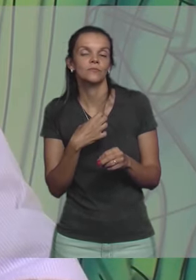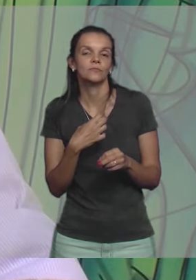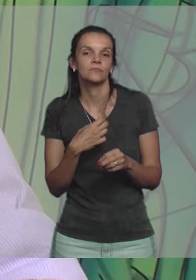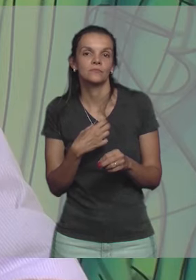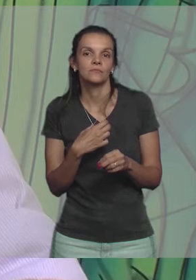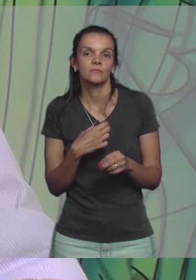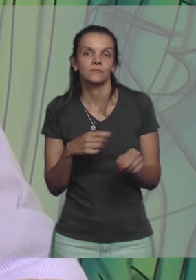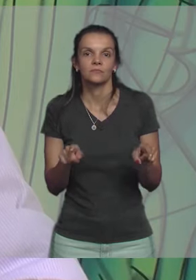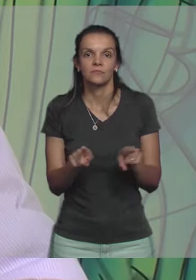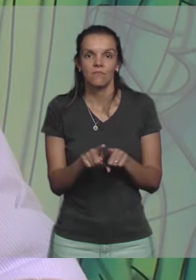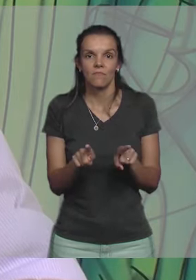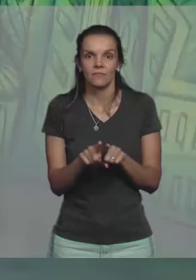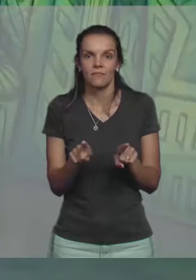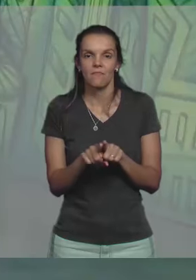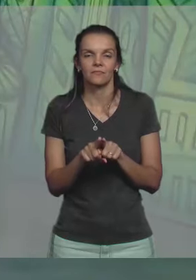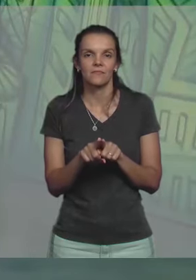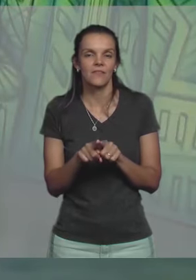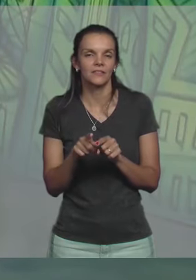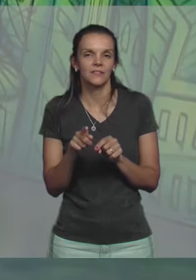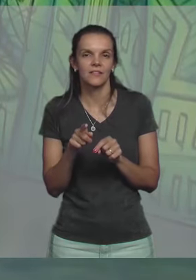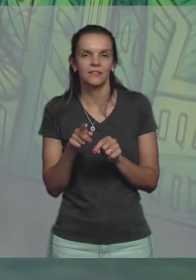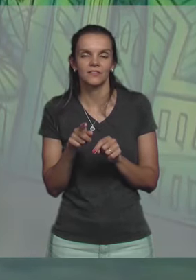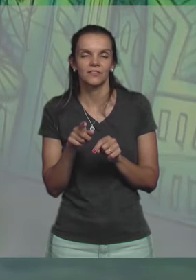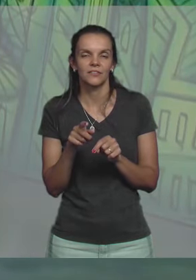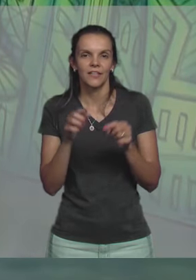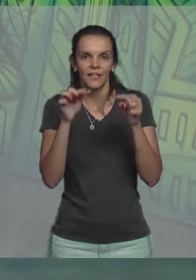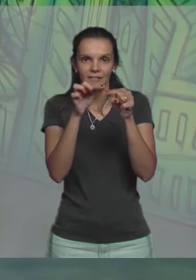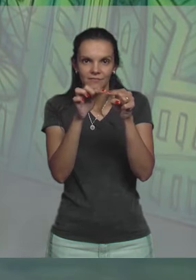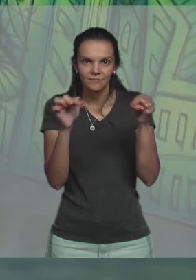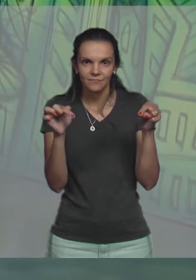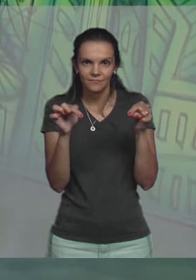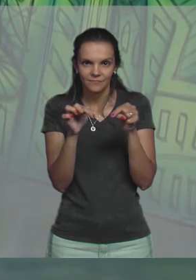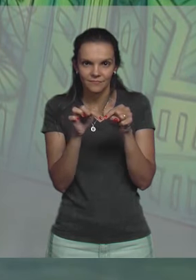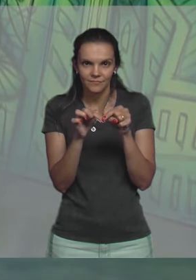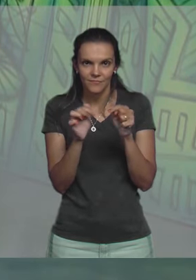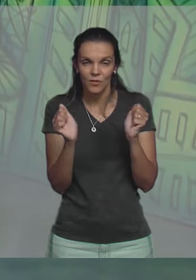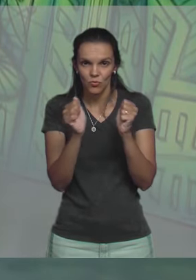criação de extensão de meio-fio, as orelhinhas que a gente chama nas esquinas, para